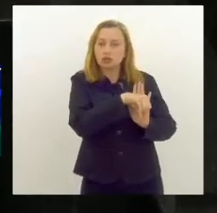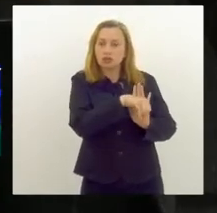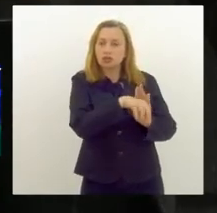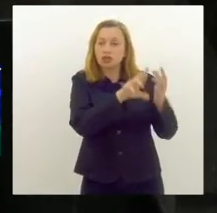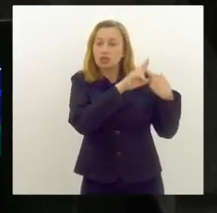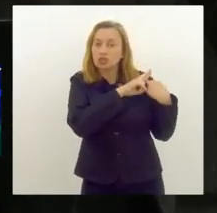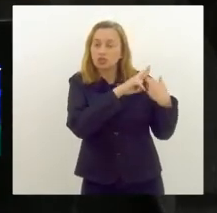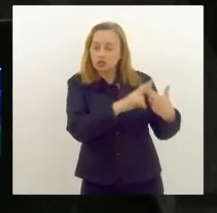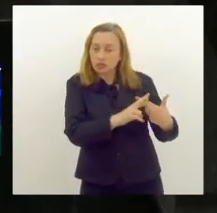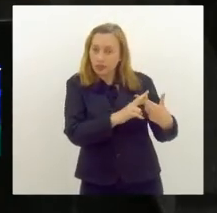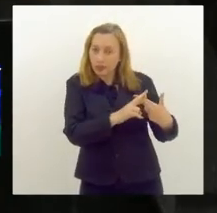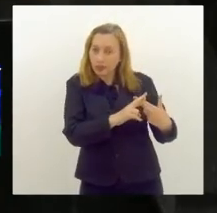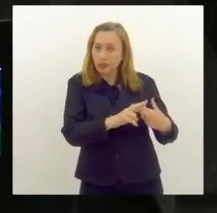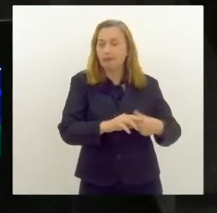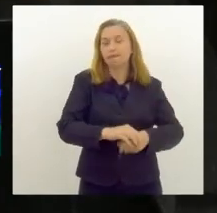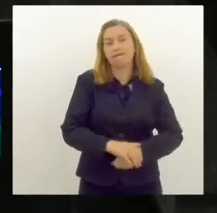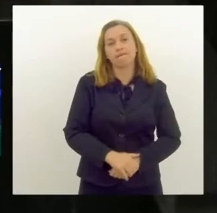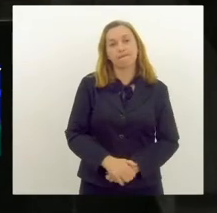responsabilidade.